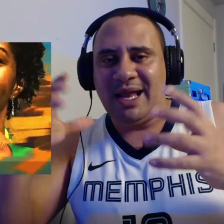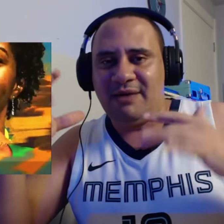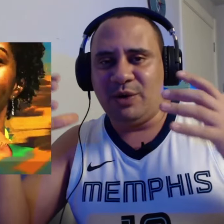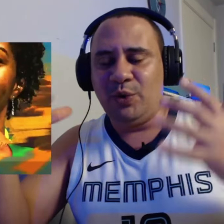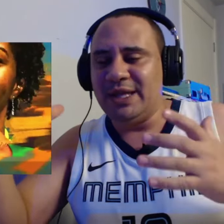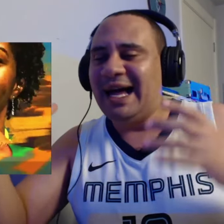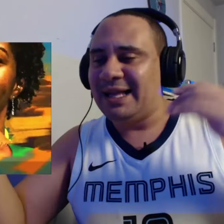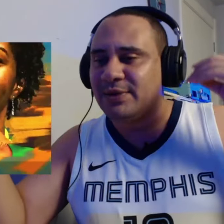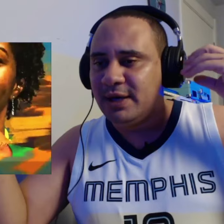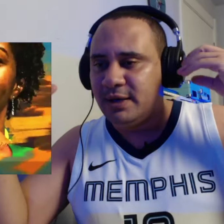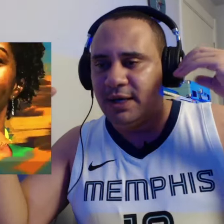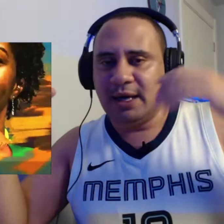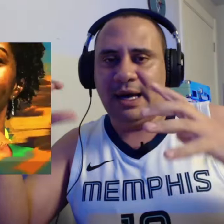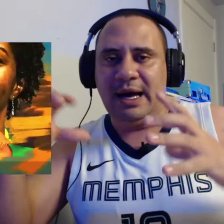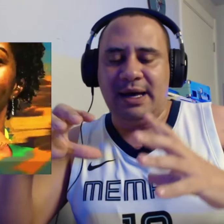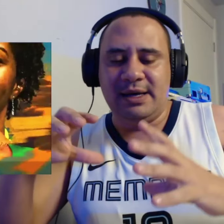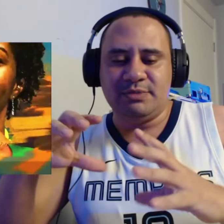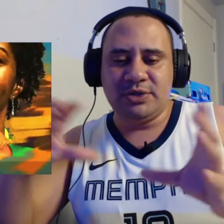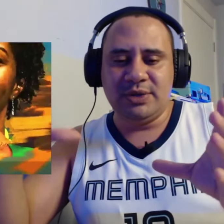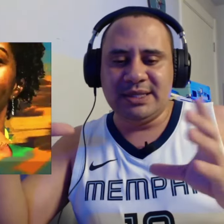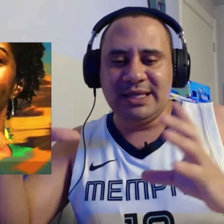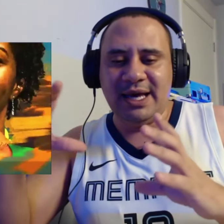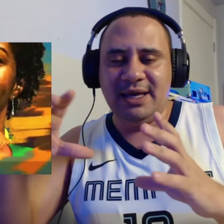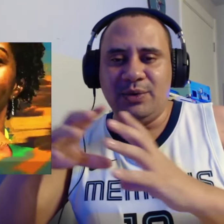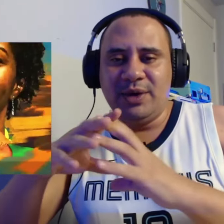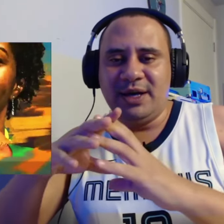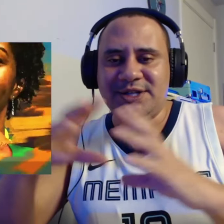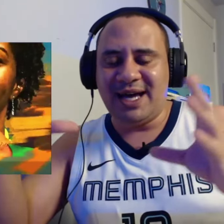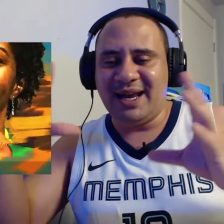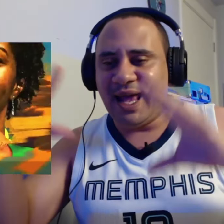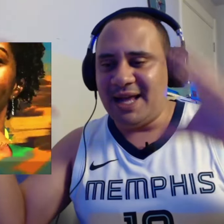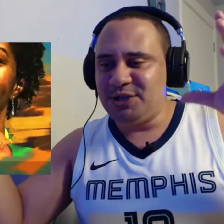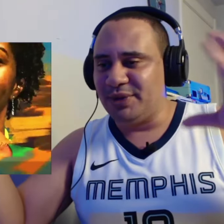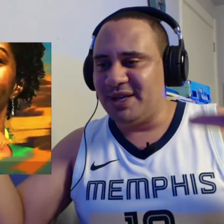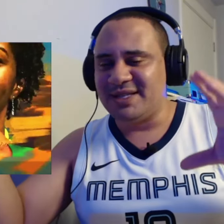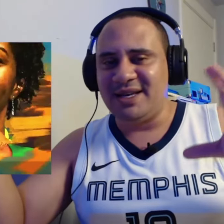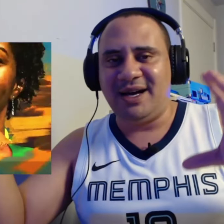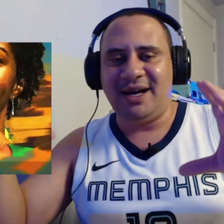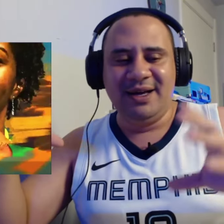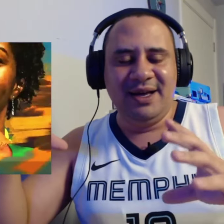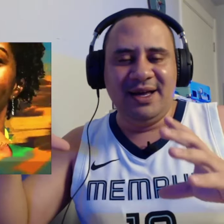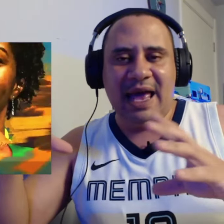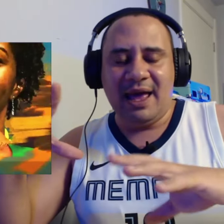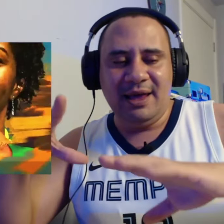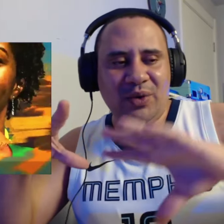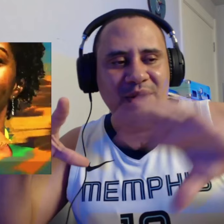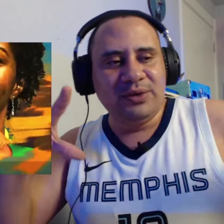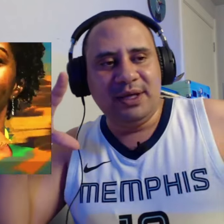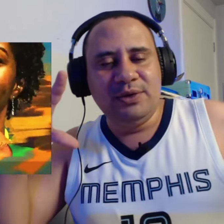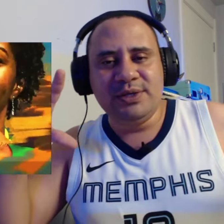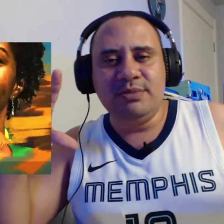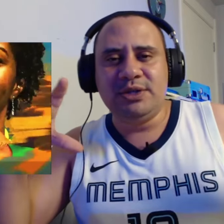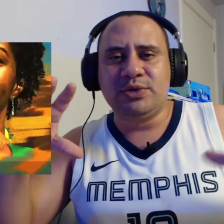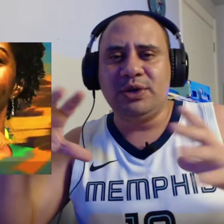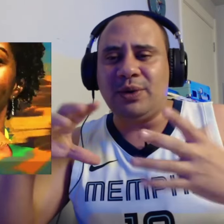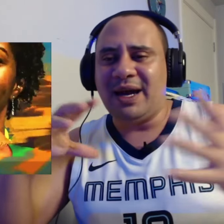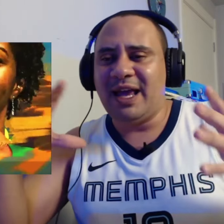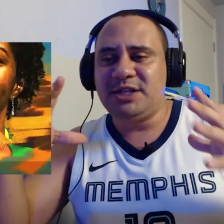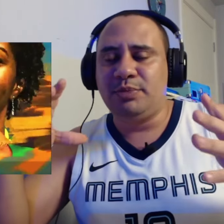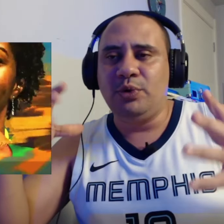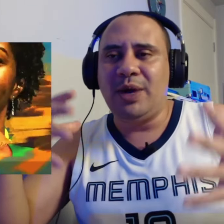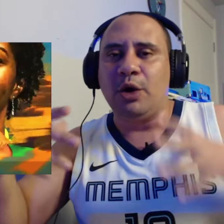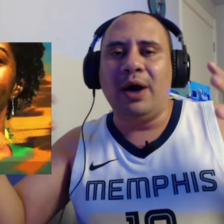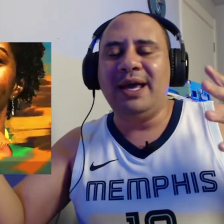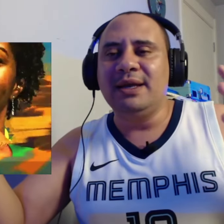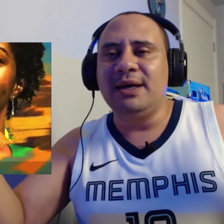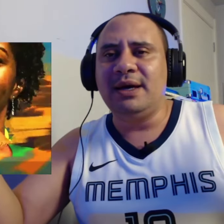a palavra cuidado, né? As pessoas leem que o grande arquétipo dessa... Enquanto em 2018 o